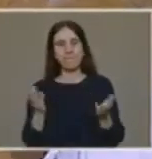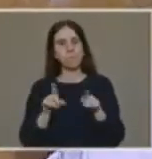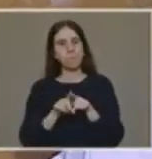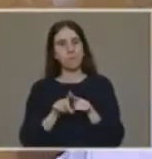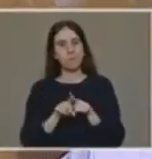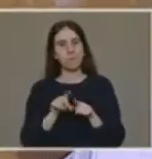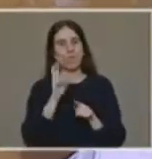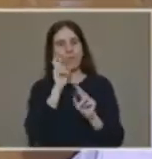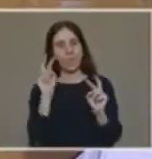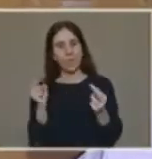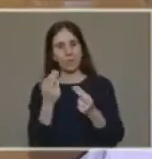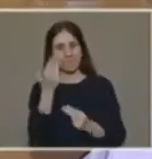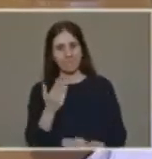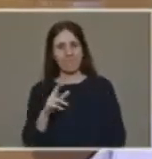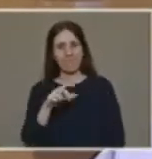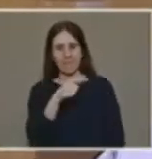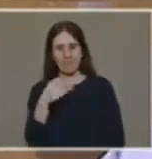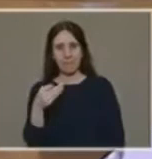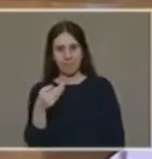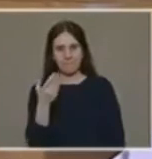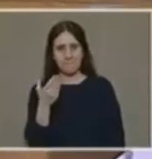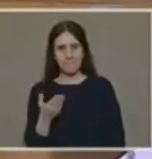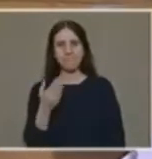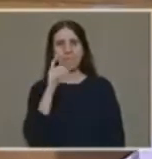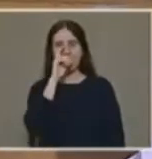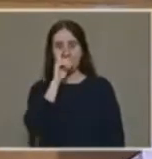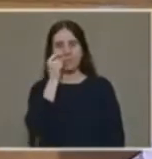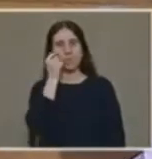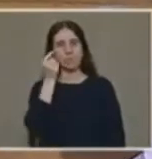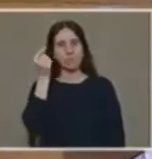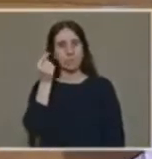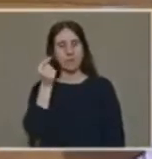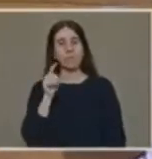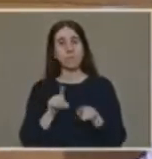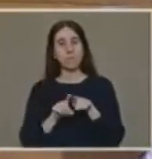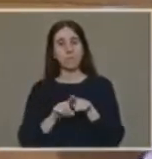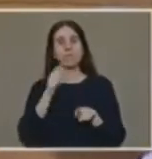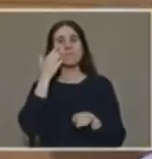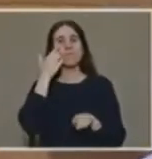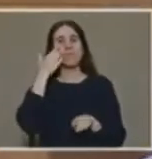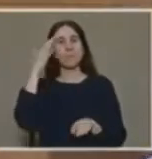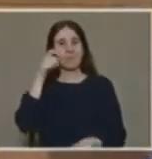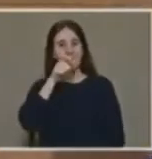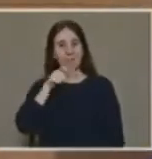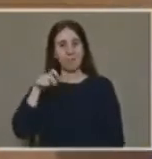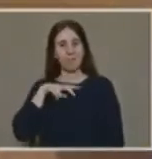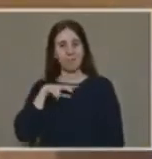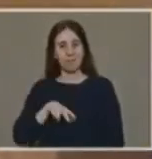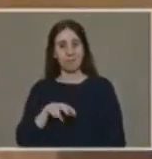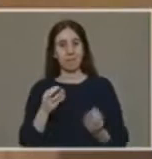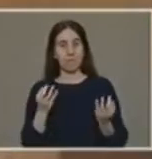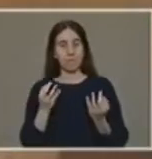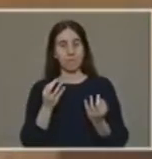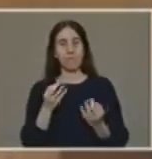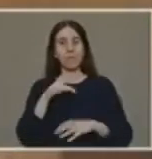nos acompanham através da RTP. Lembramos em especial os irmãos imigrantes, lembramos